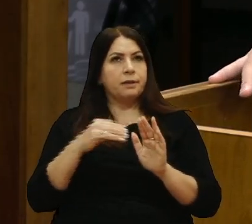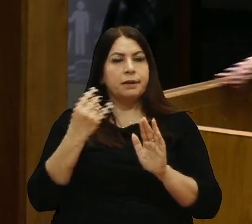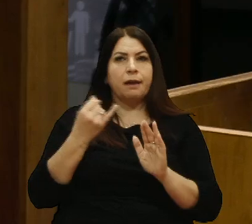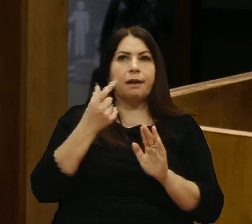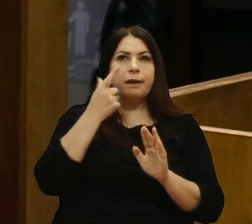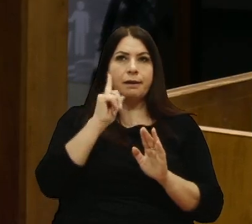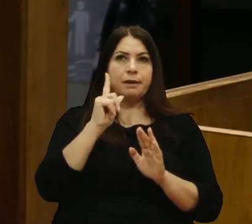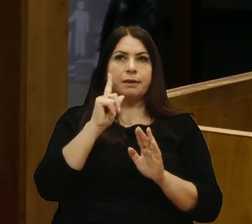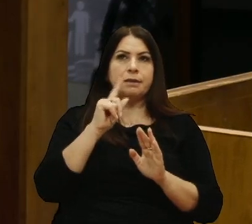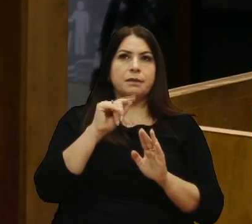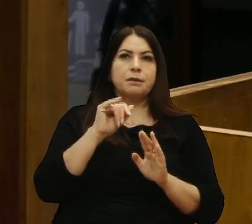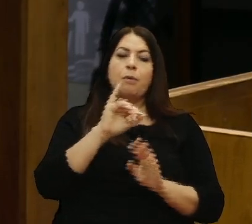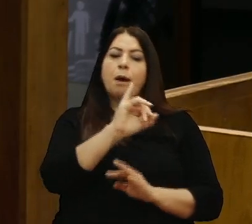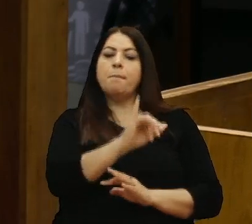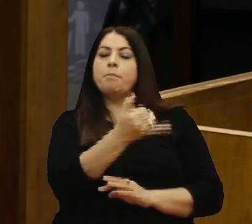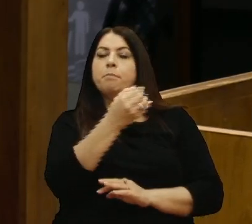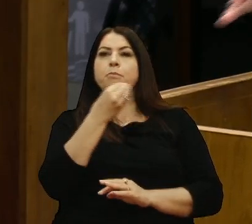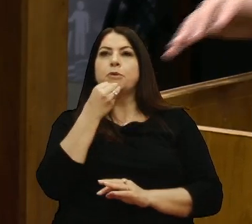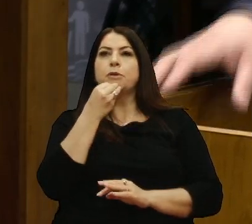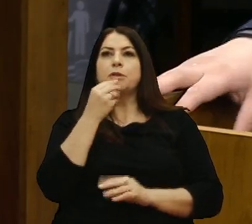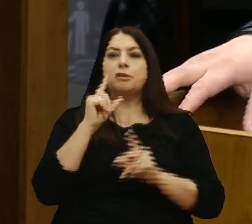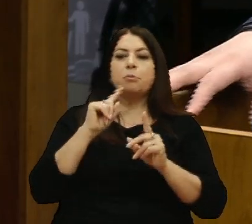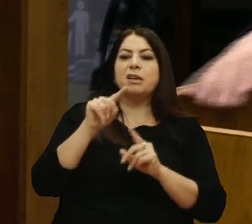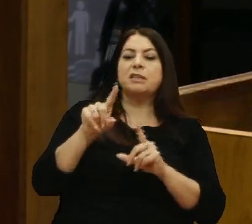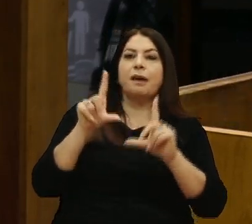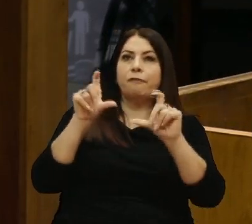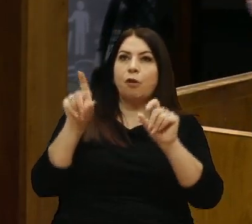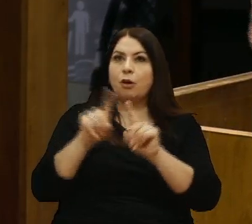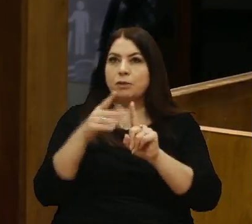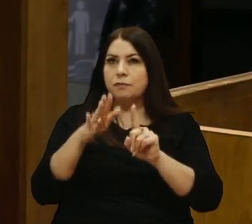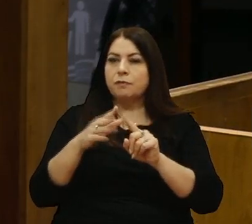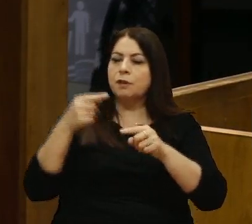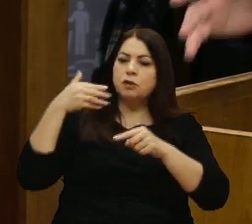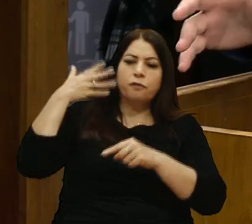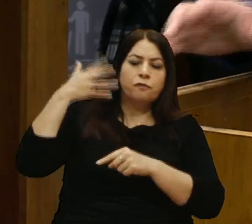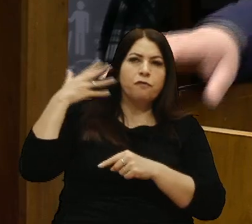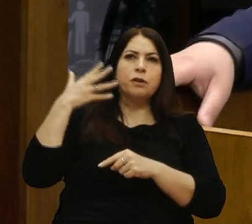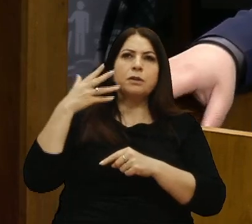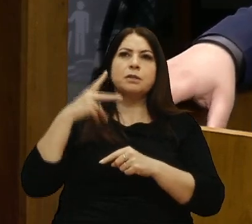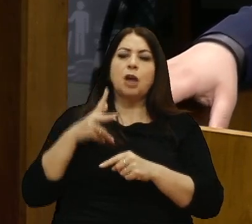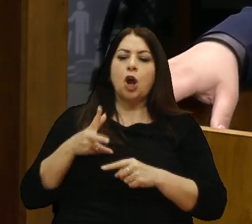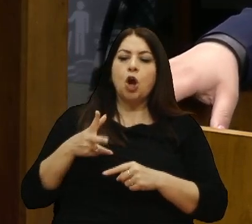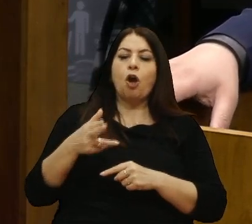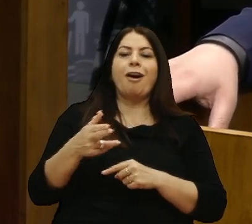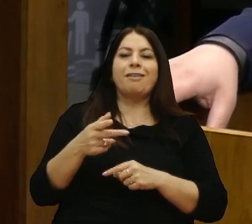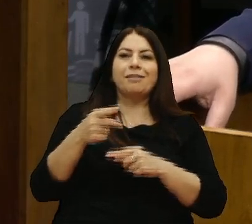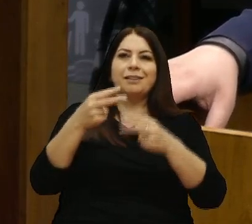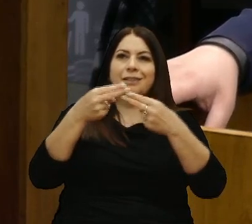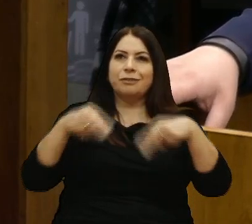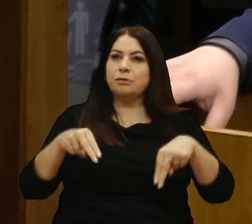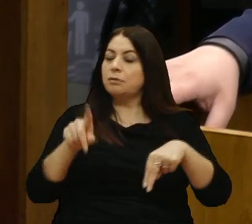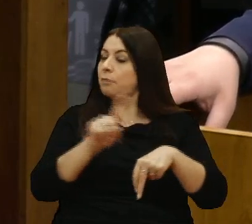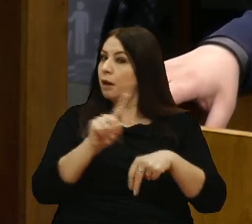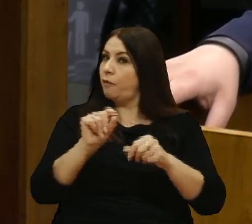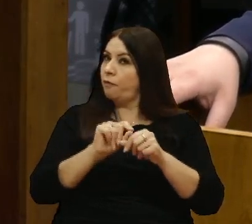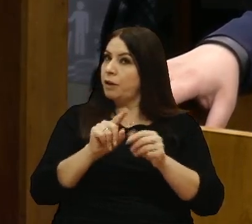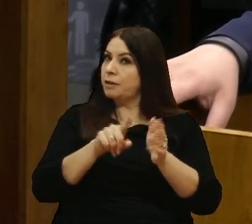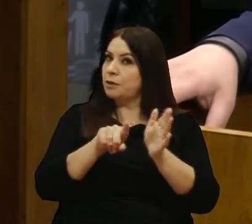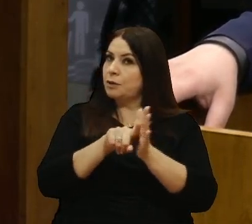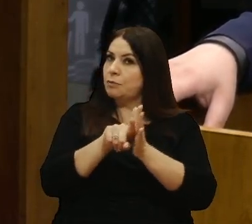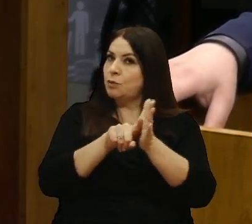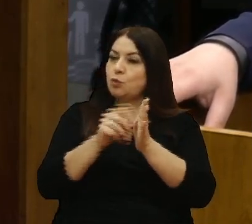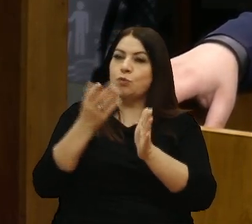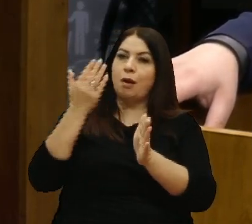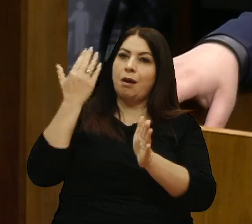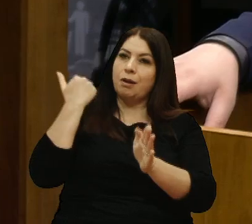Ganha com oportunismo, aparece na foto muitas vezes, faz discurso, corta a fita, mas não pisou no barro, né? Não foi